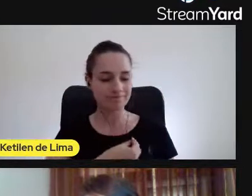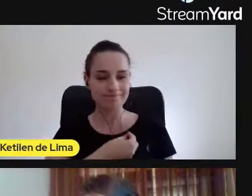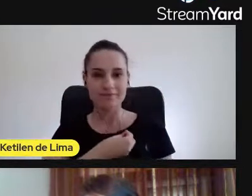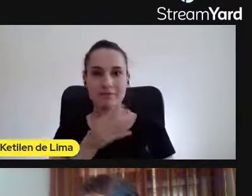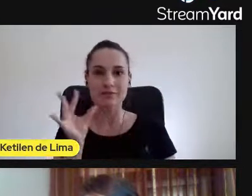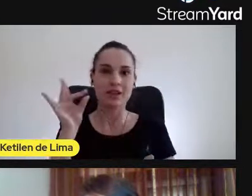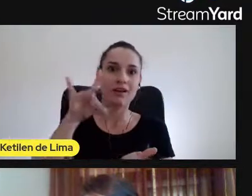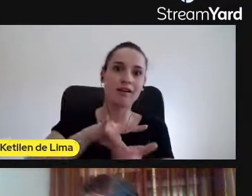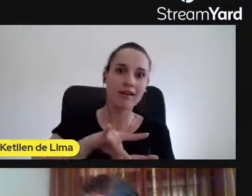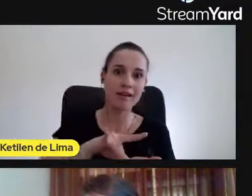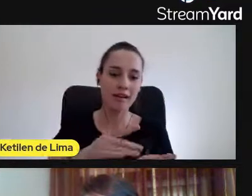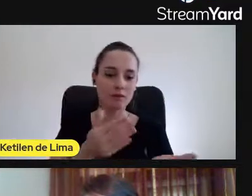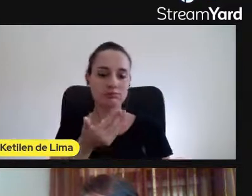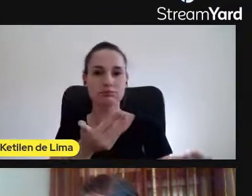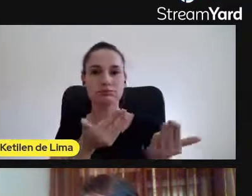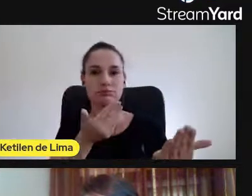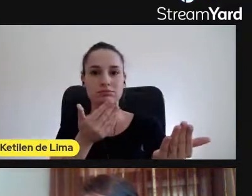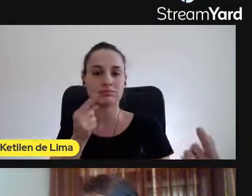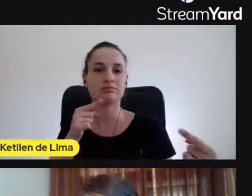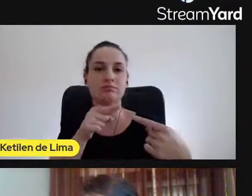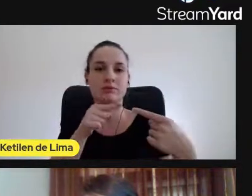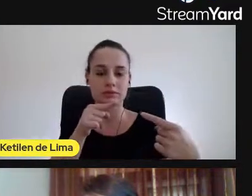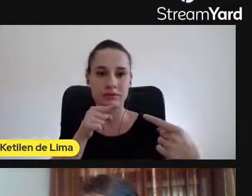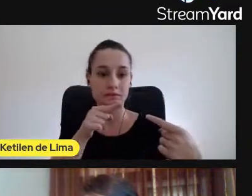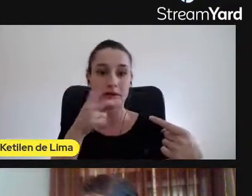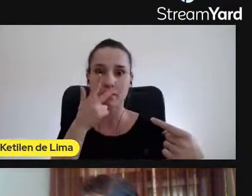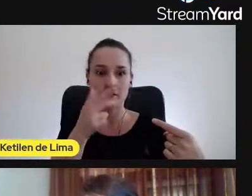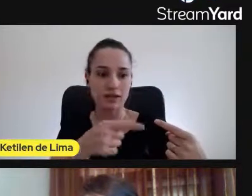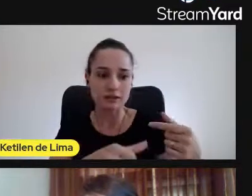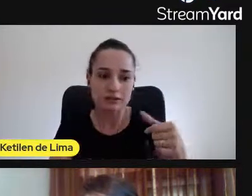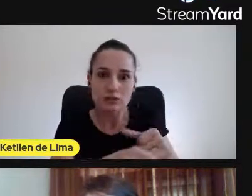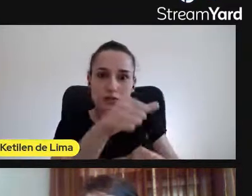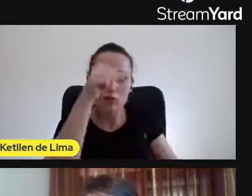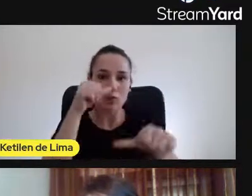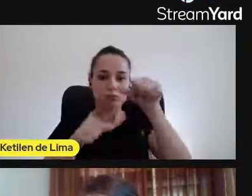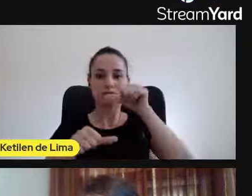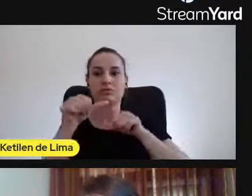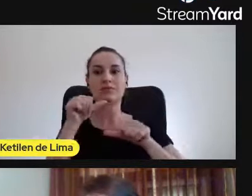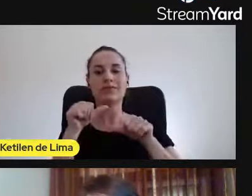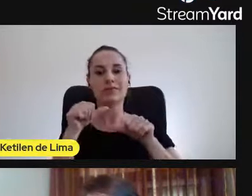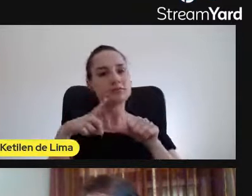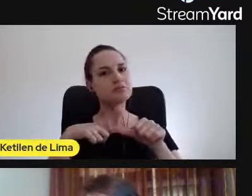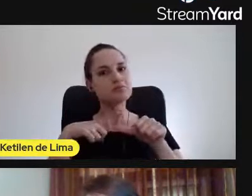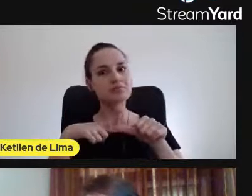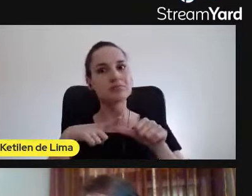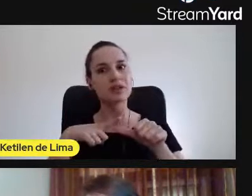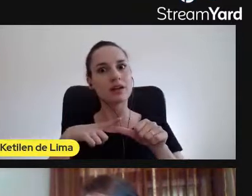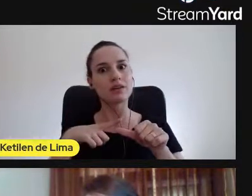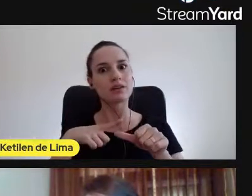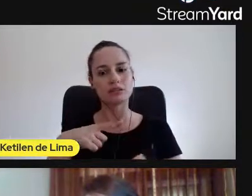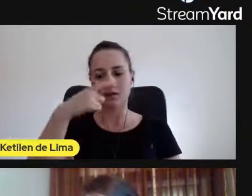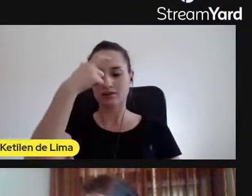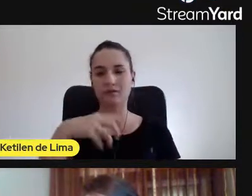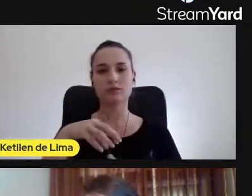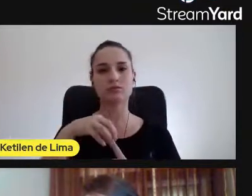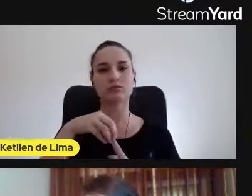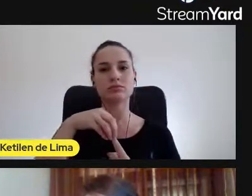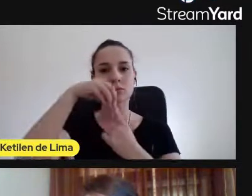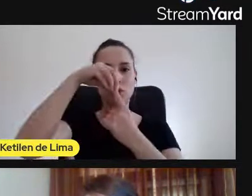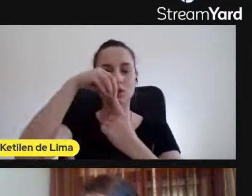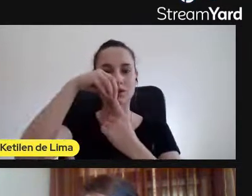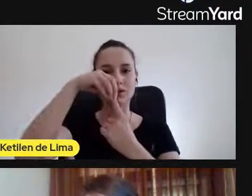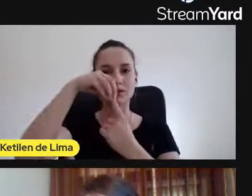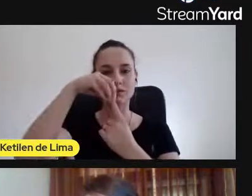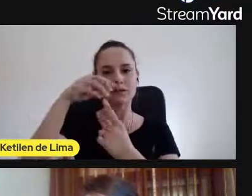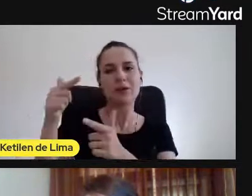livro de certa forma como algo que é transformador, para a gente se ver como protagonista, né, de como que a gente vai resolver